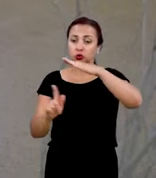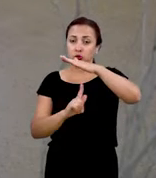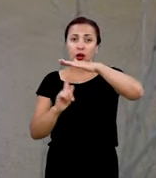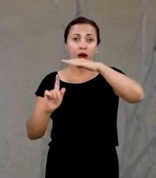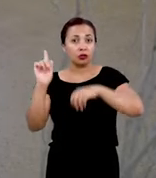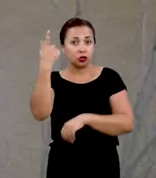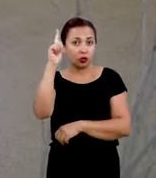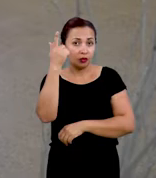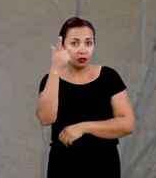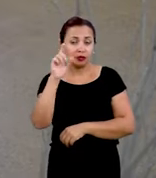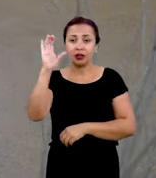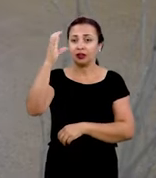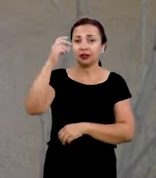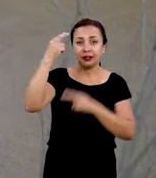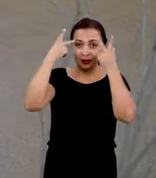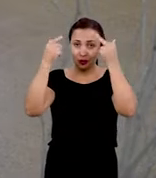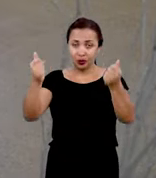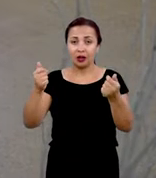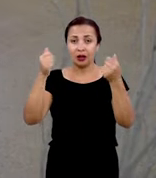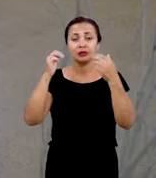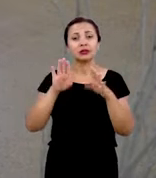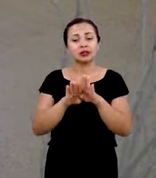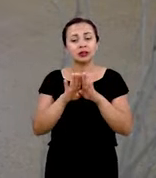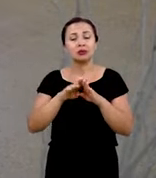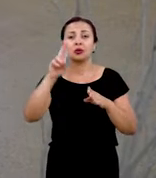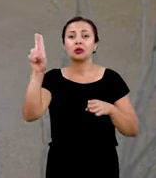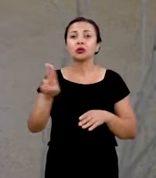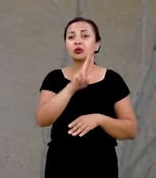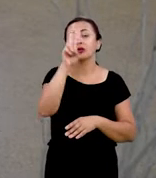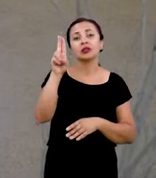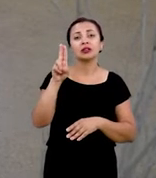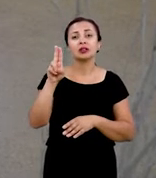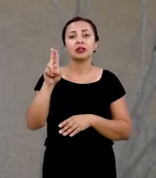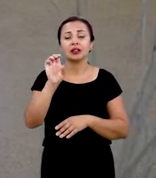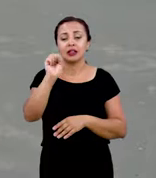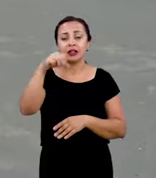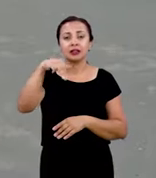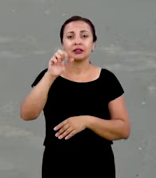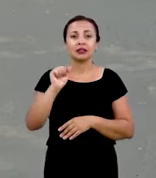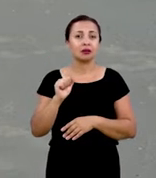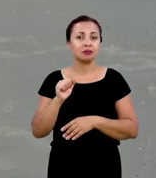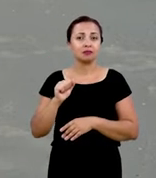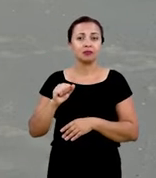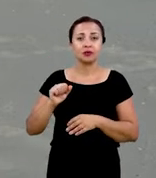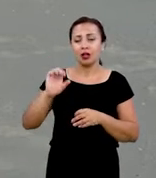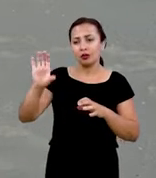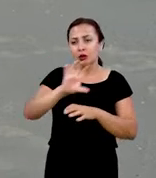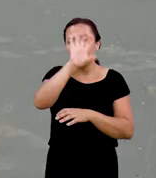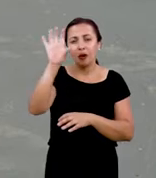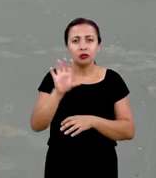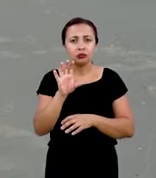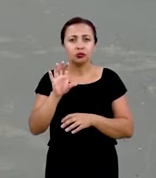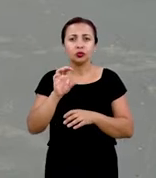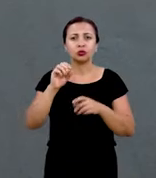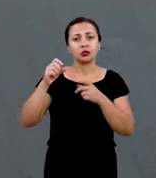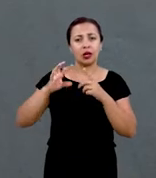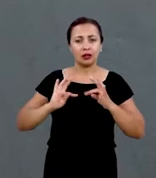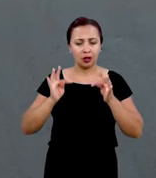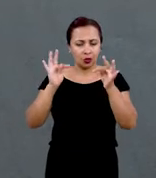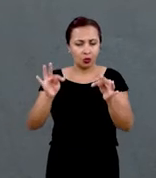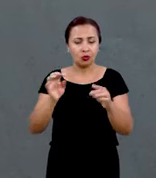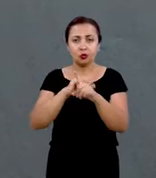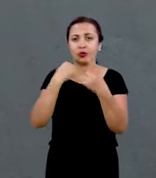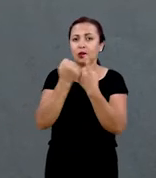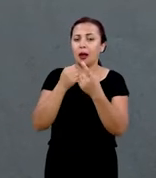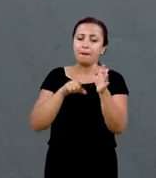de pós-graduação em Ciências Naturais e o programa da Universidade Federal Rural do Semiárido de pós-graduação em Ambiente, Tecnologia e Sociedade.